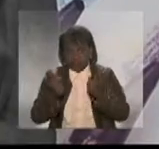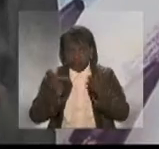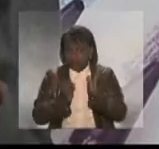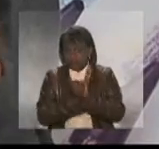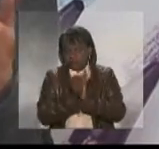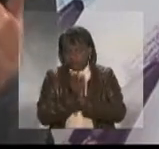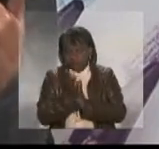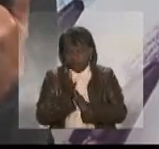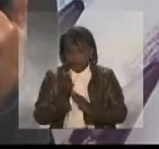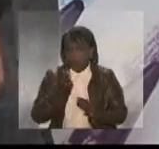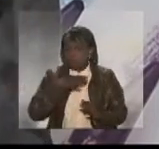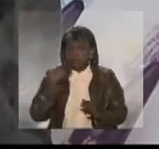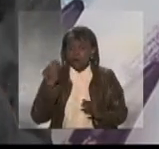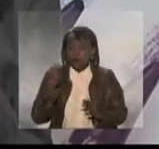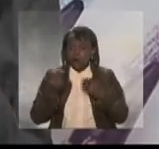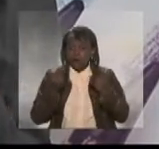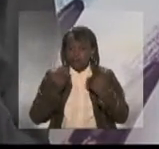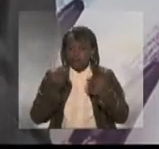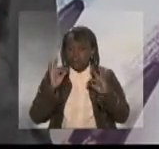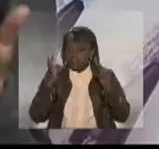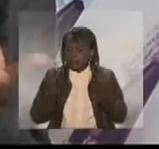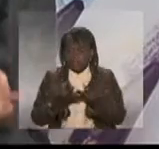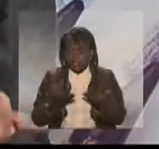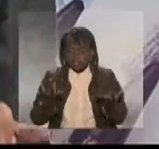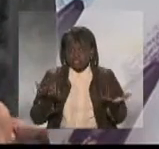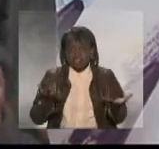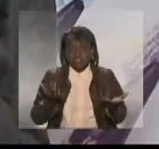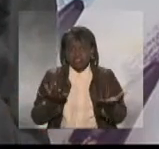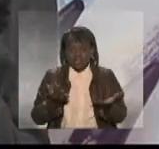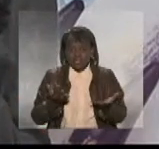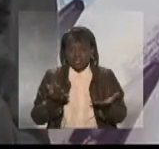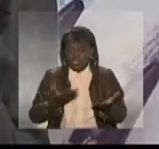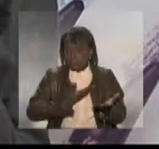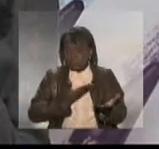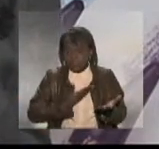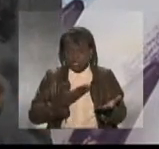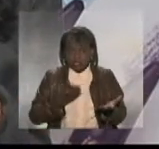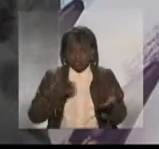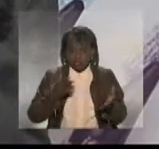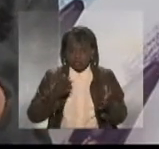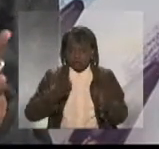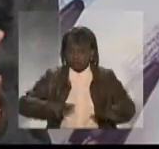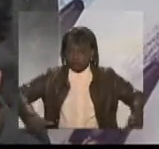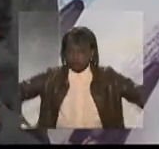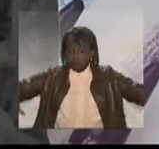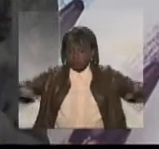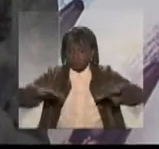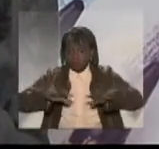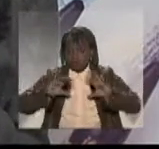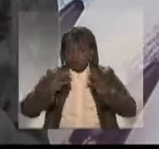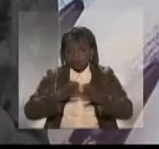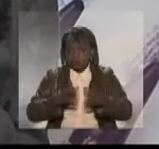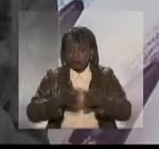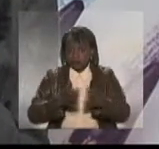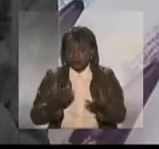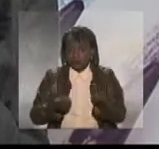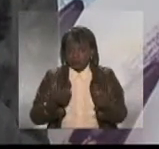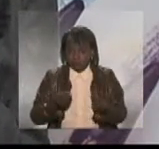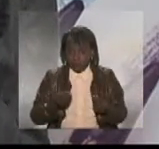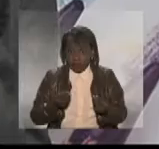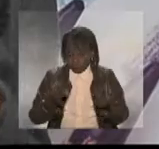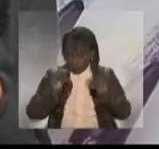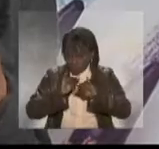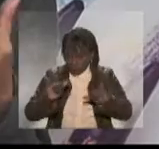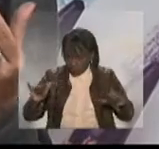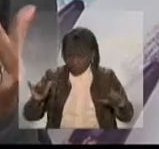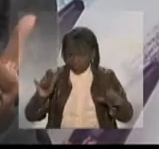aborto, a morte delas, como é que chega para a família, para os amigos, para a comunidade?